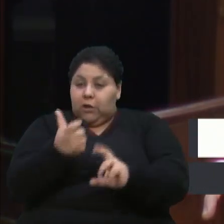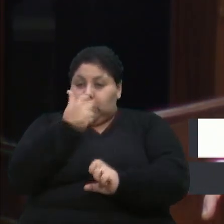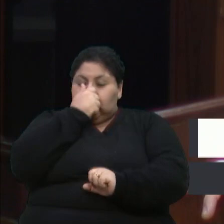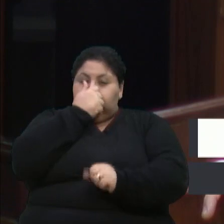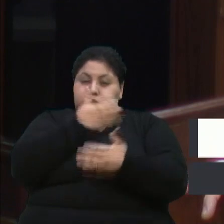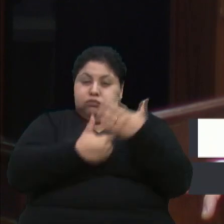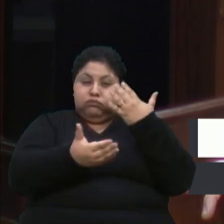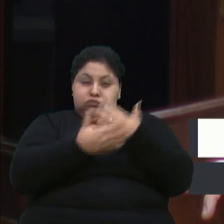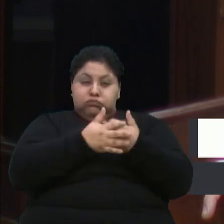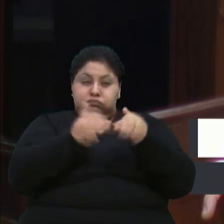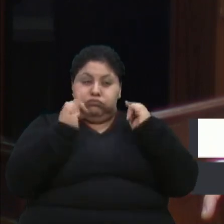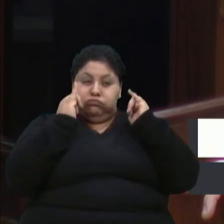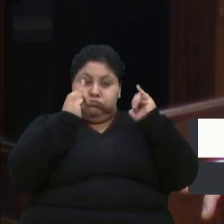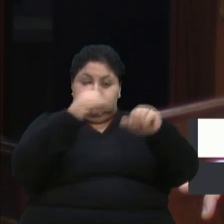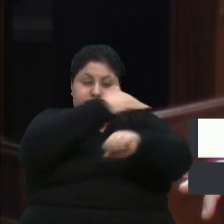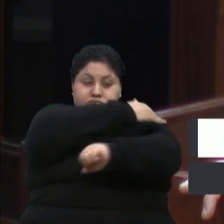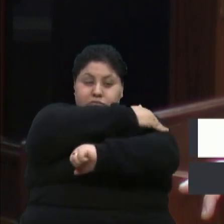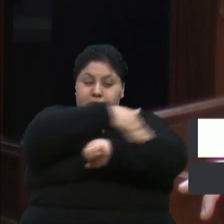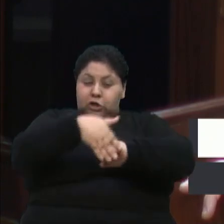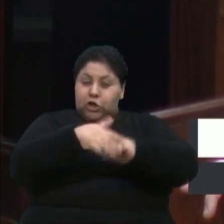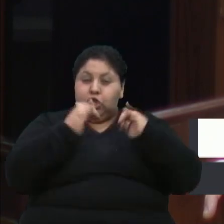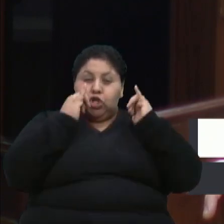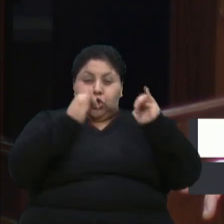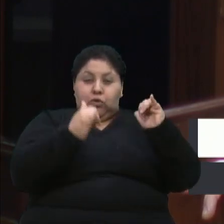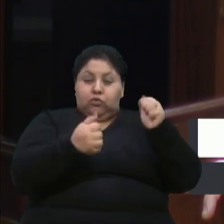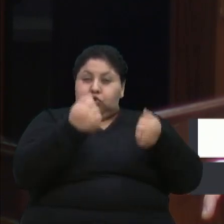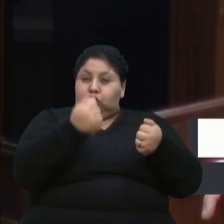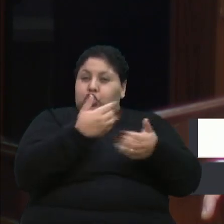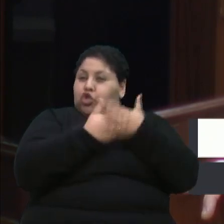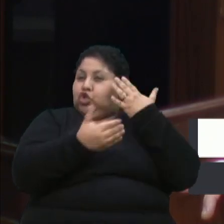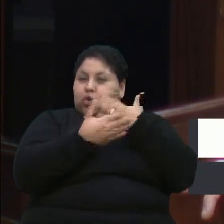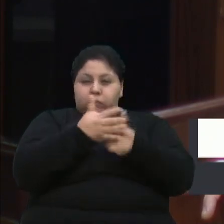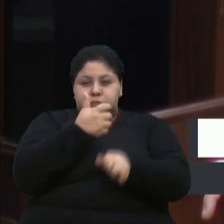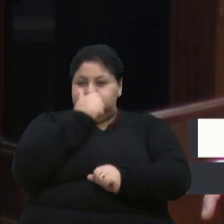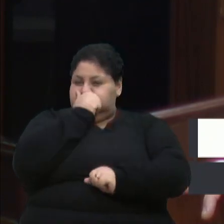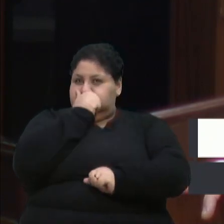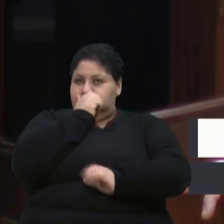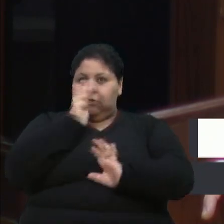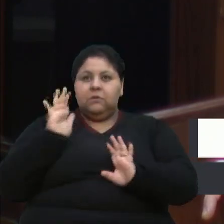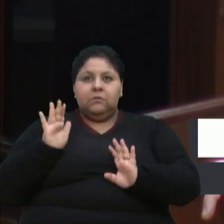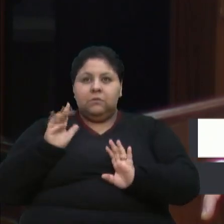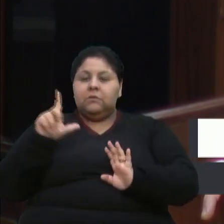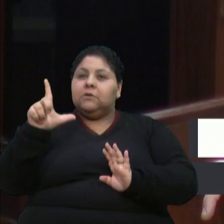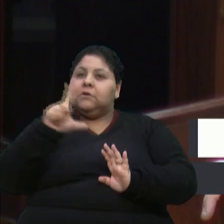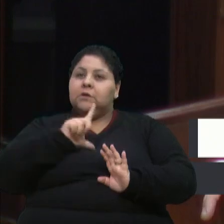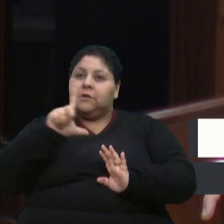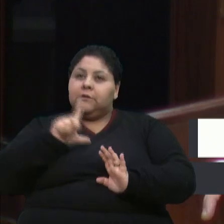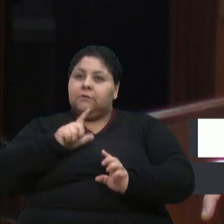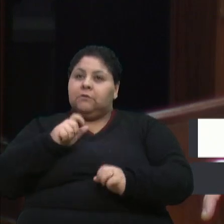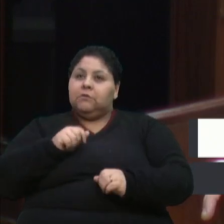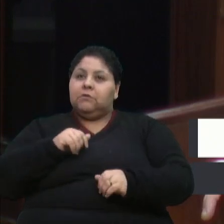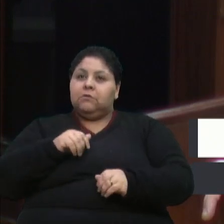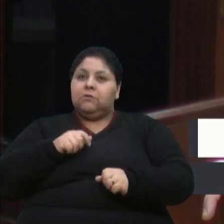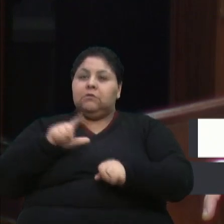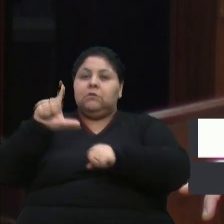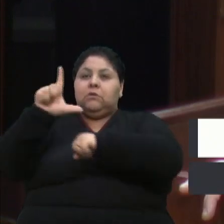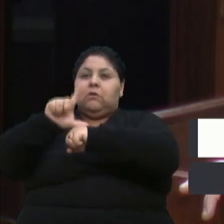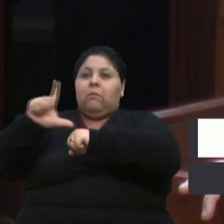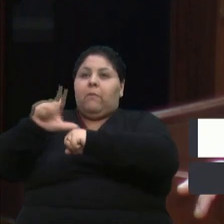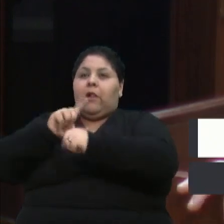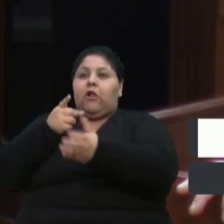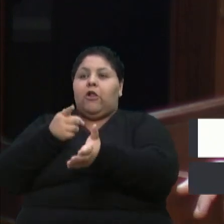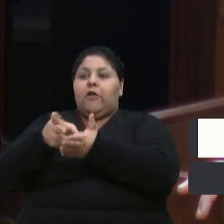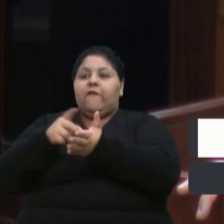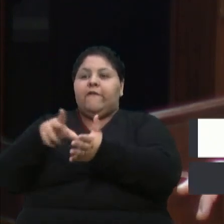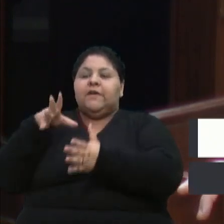Praça da Dom José Baré. Nós temos um estabelecimento, um pub, que vende cervejas, que no final do dia,